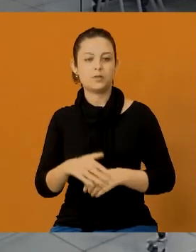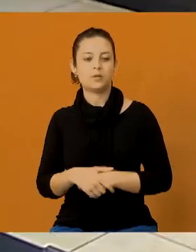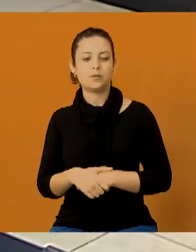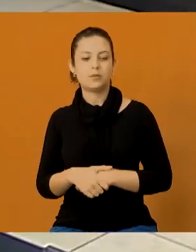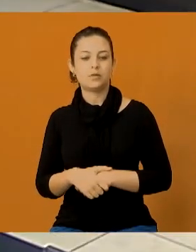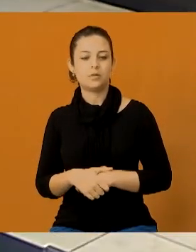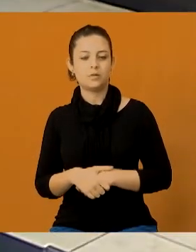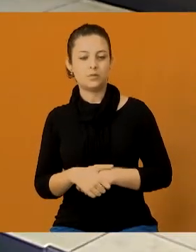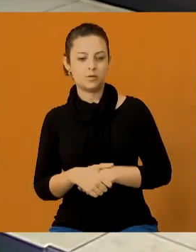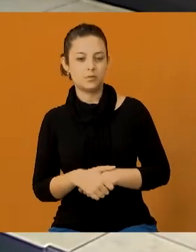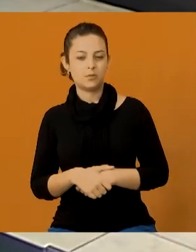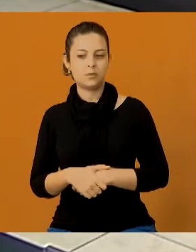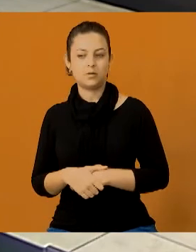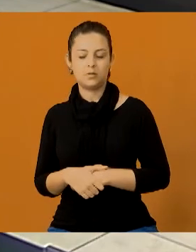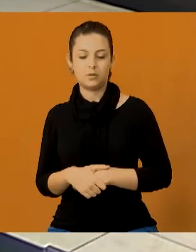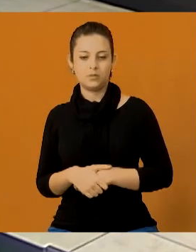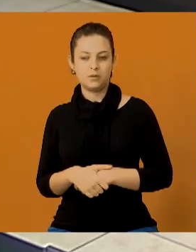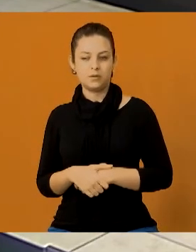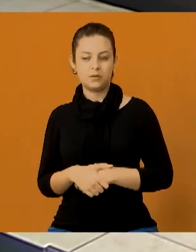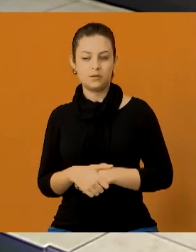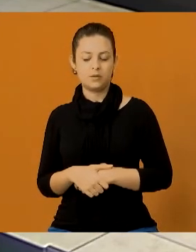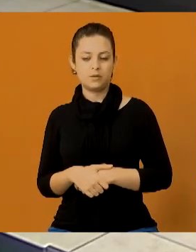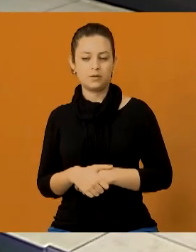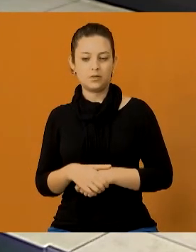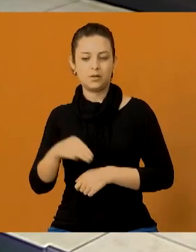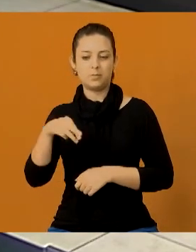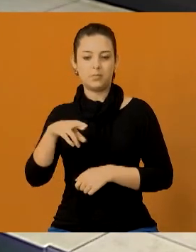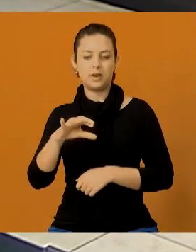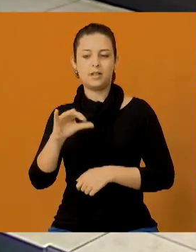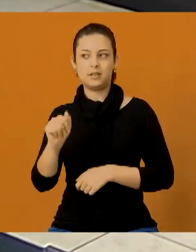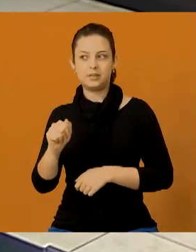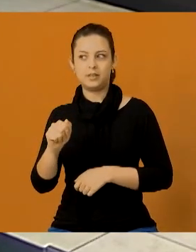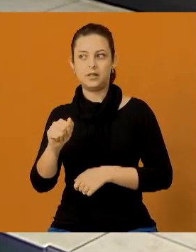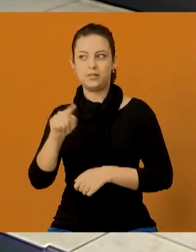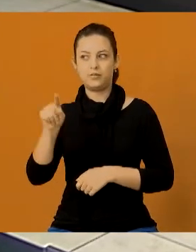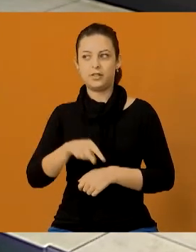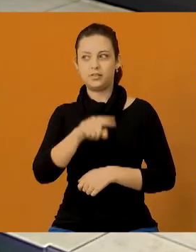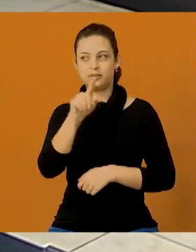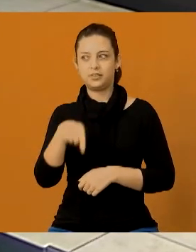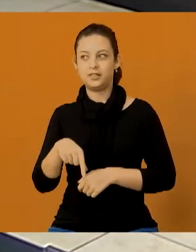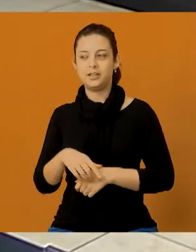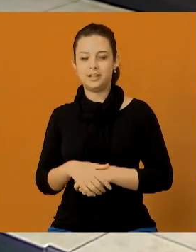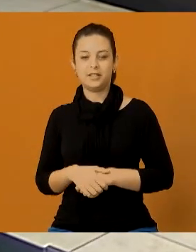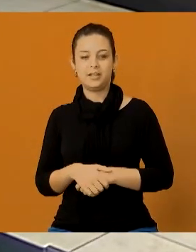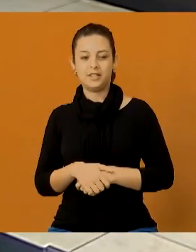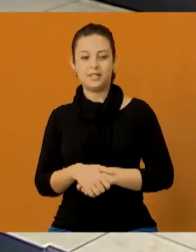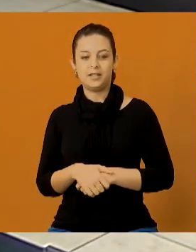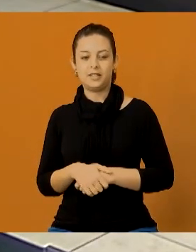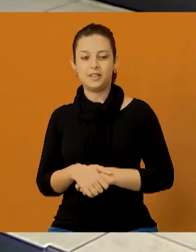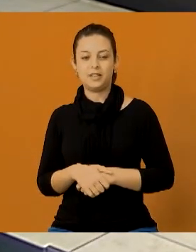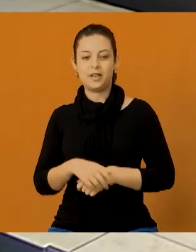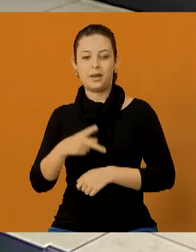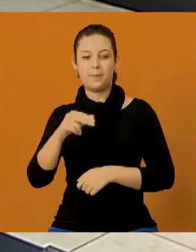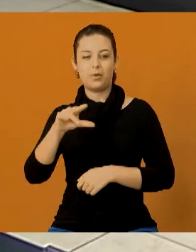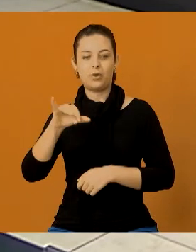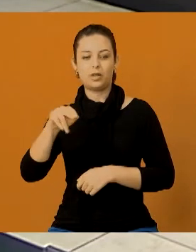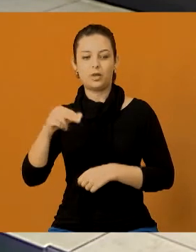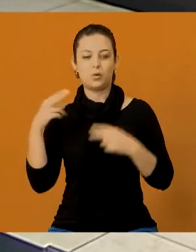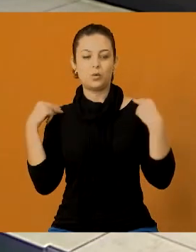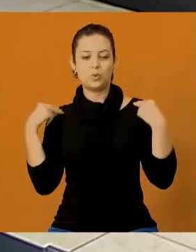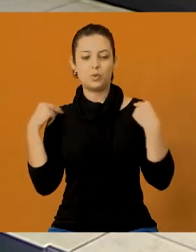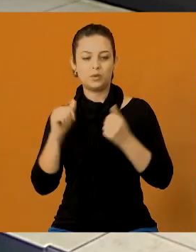veto. Como vota a vereadora doutora Márcia? Favorável. Como vota vereador Paulinho do